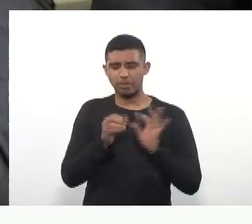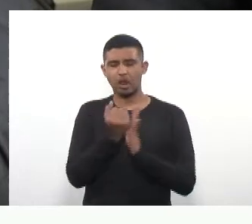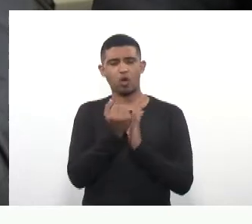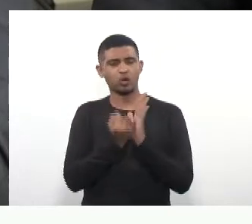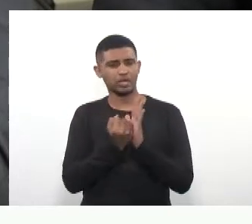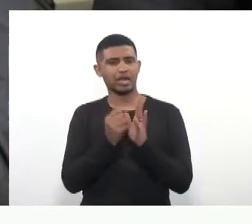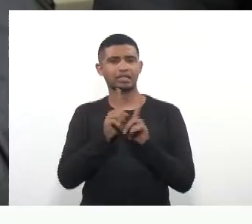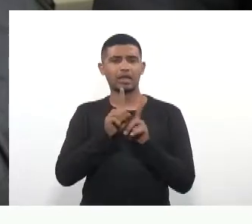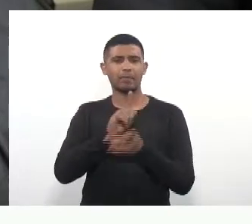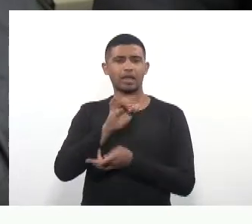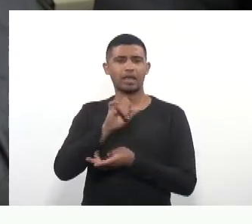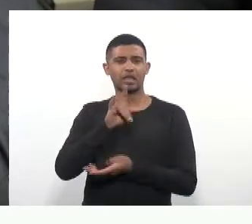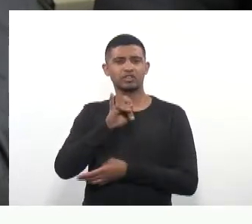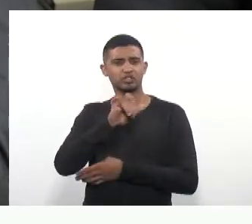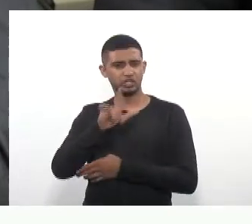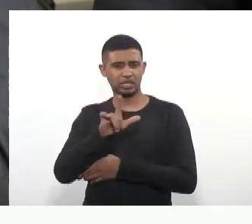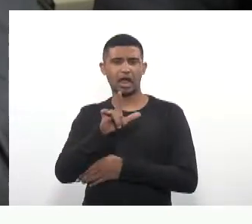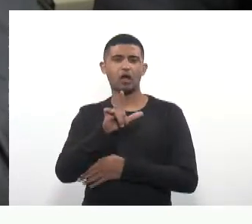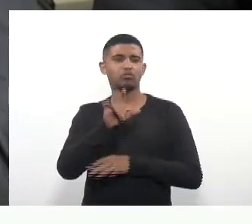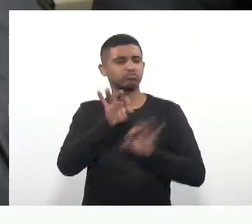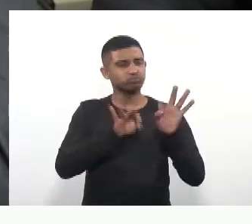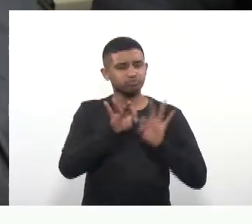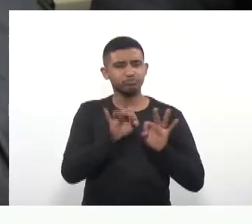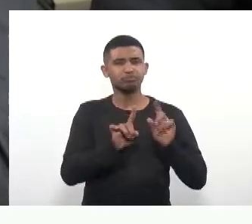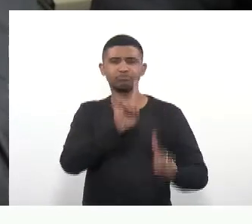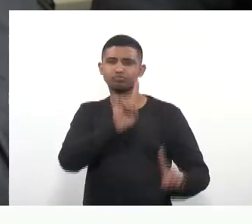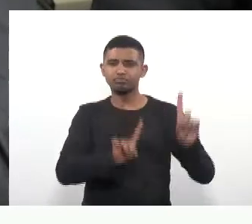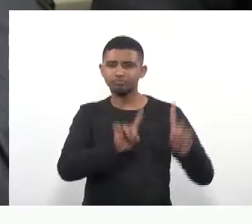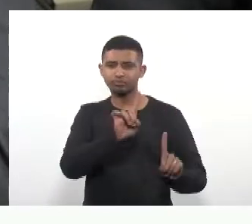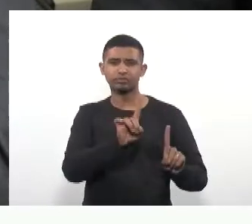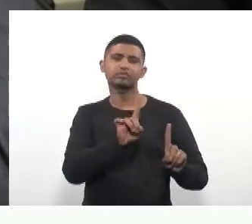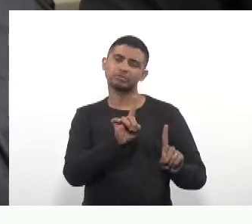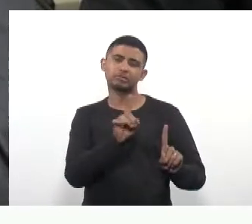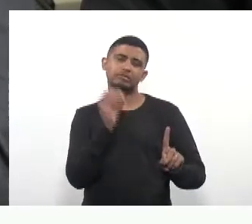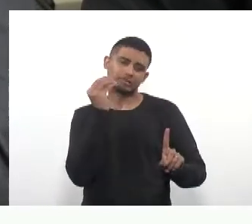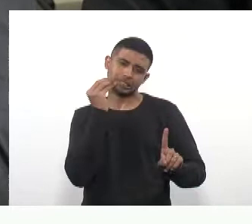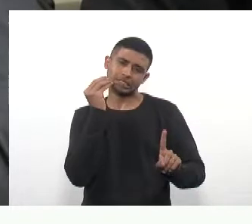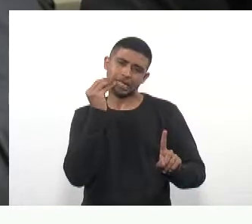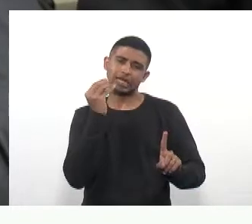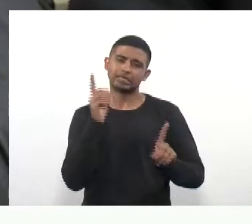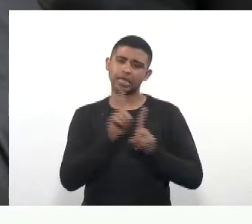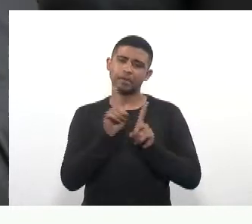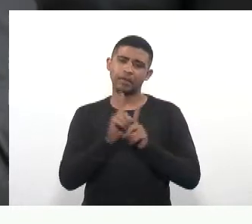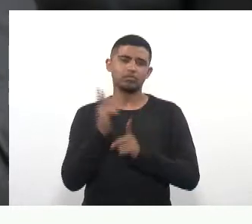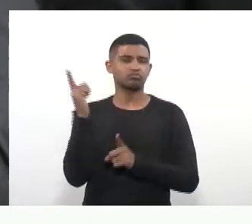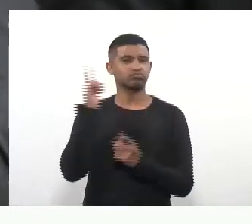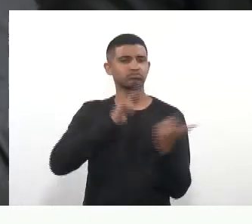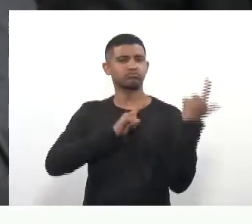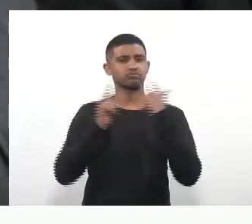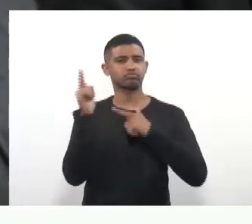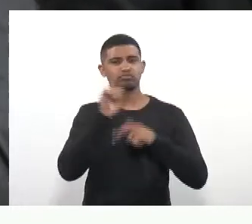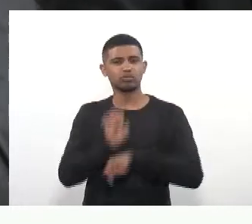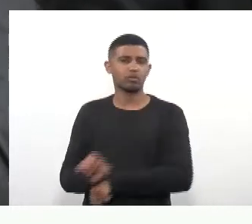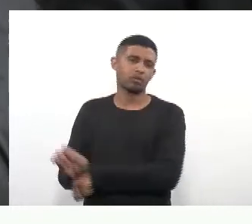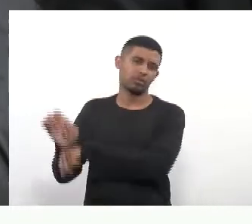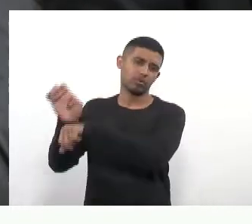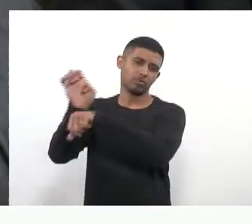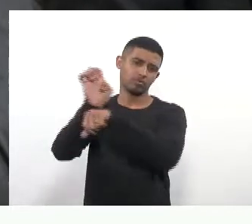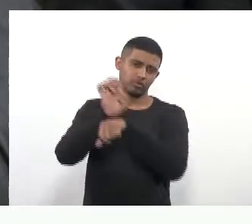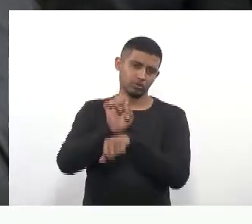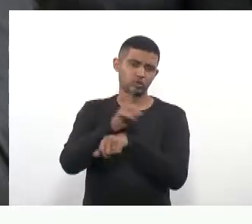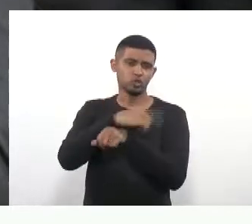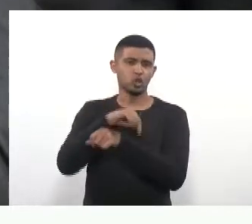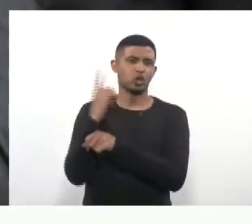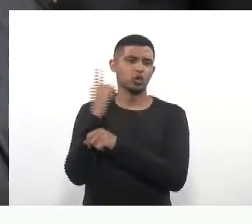licitado, e é a forma que tem proporcionado em todas essas nossas unidades de negócio a